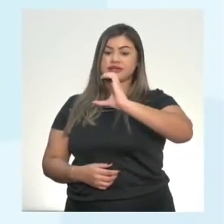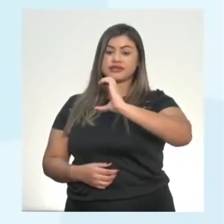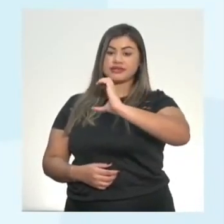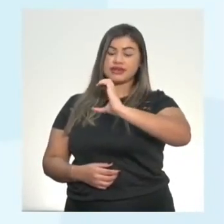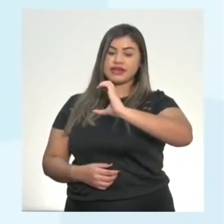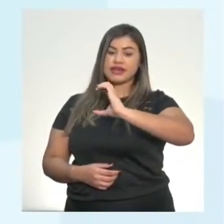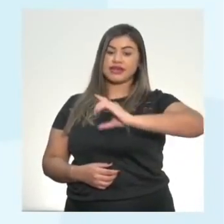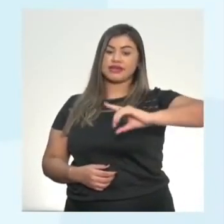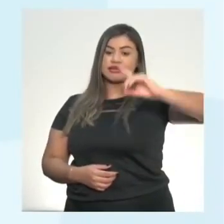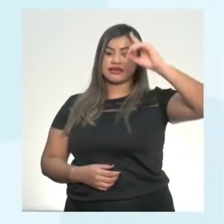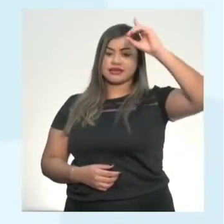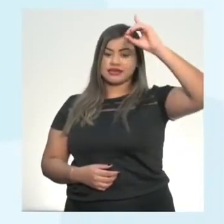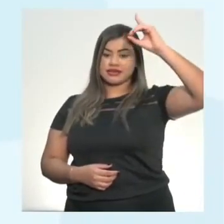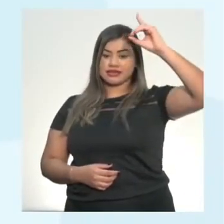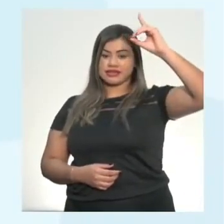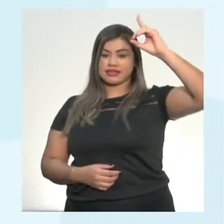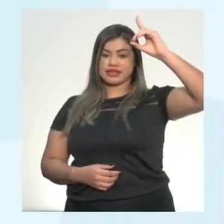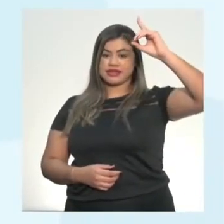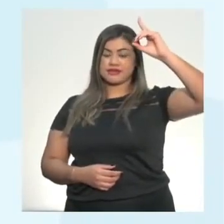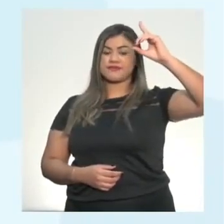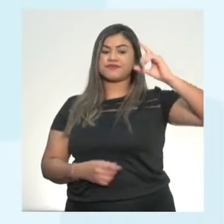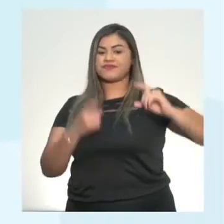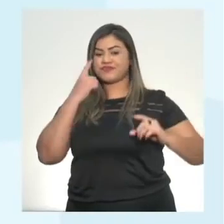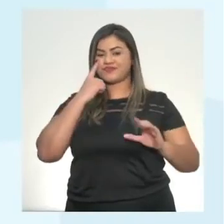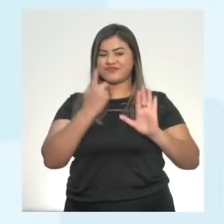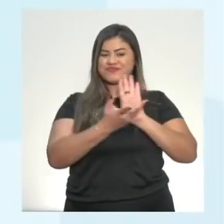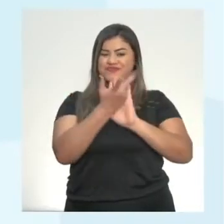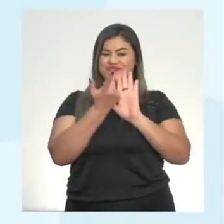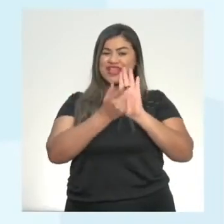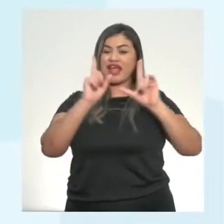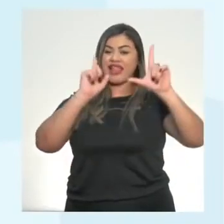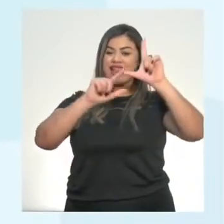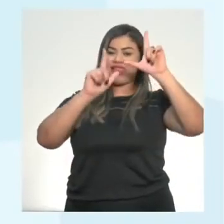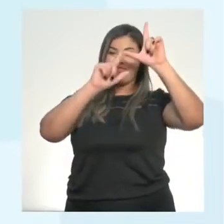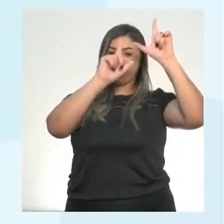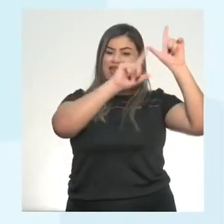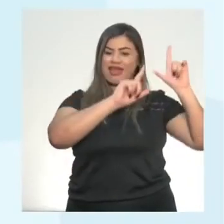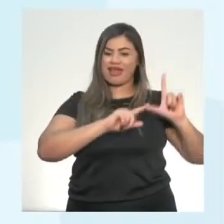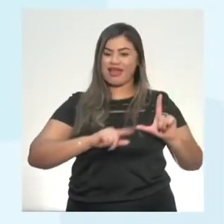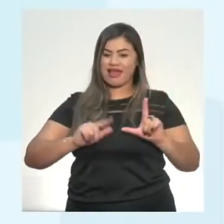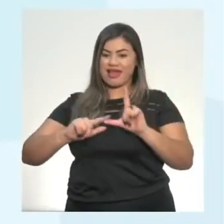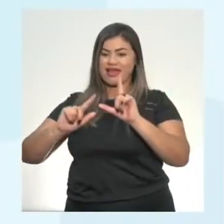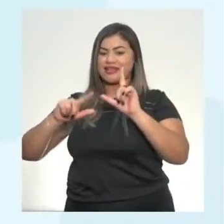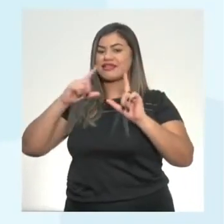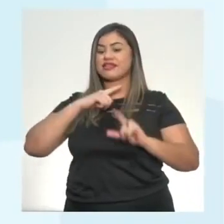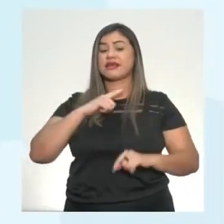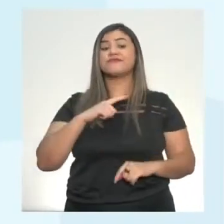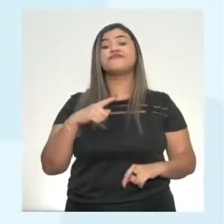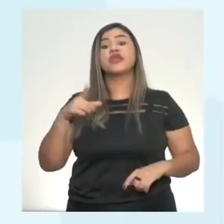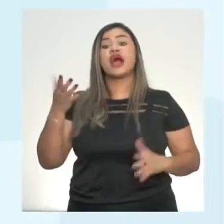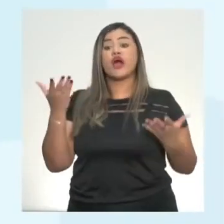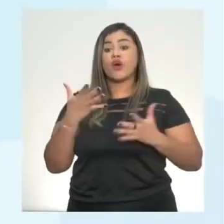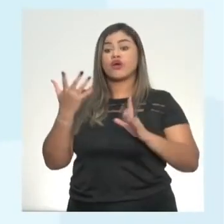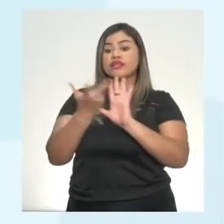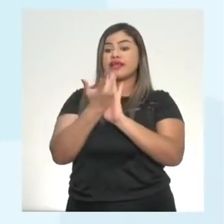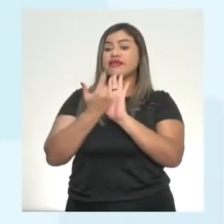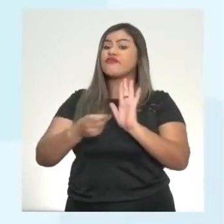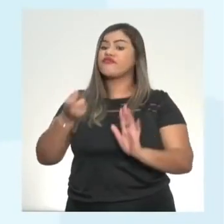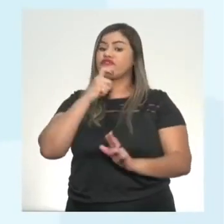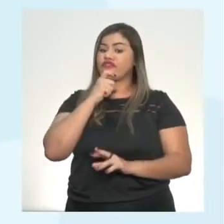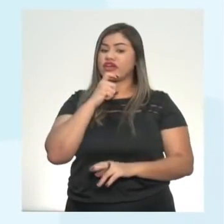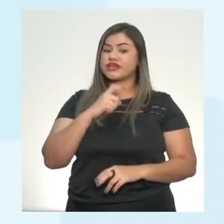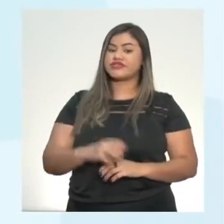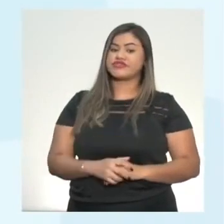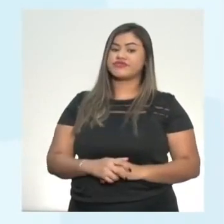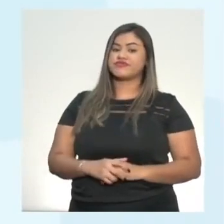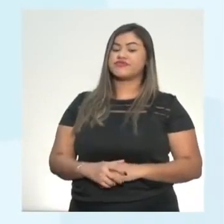vertical C e o lado inclinado D. Na figura em verde, nós temos A